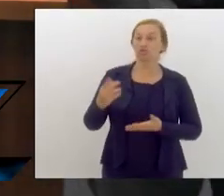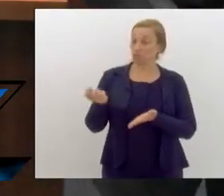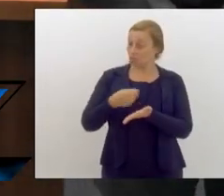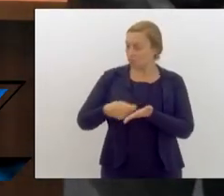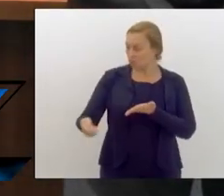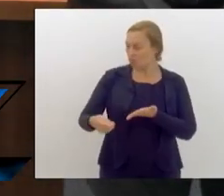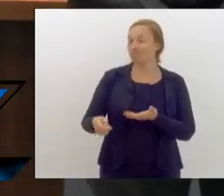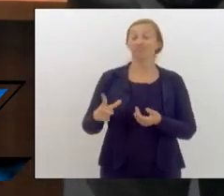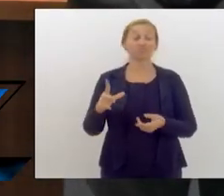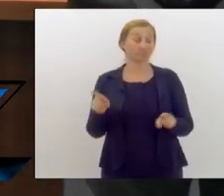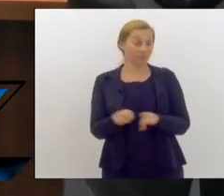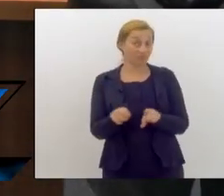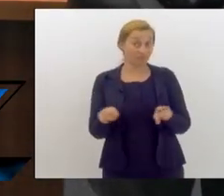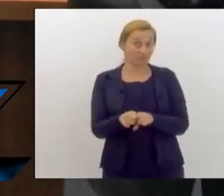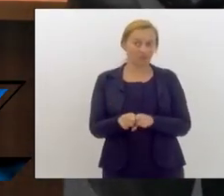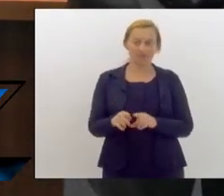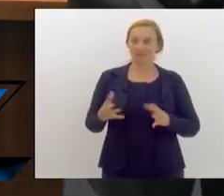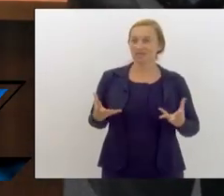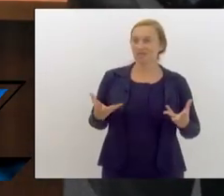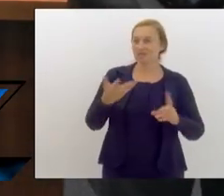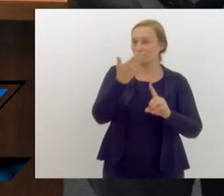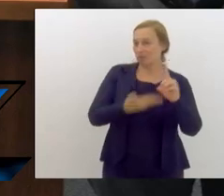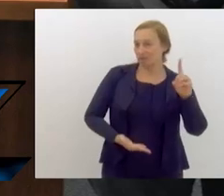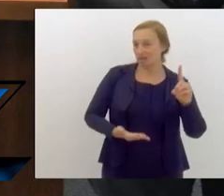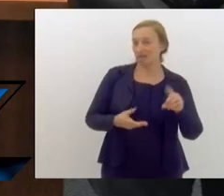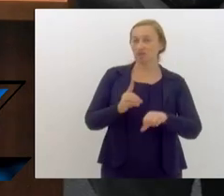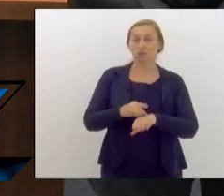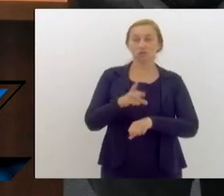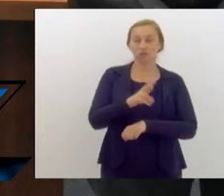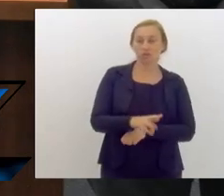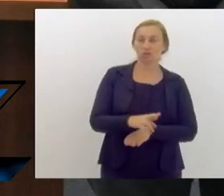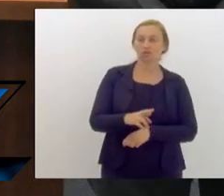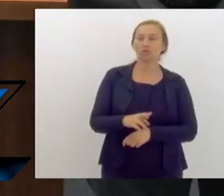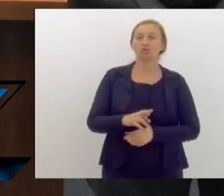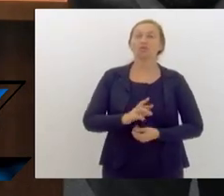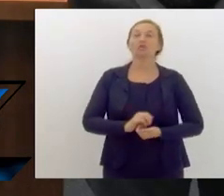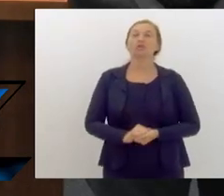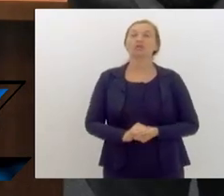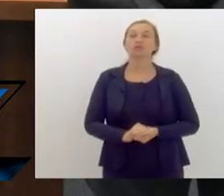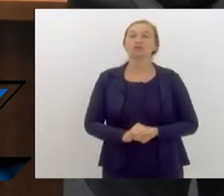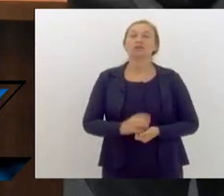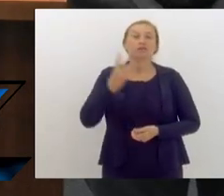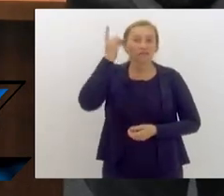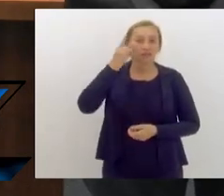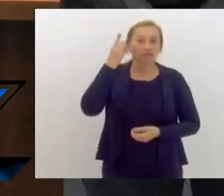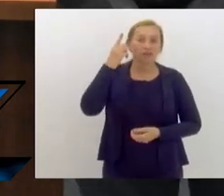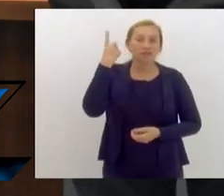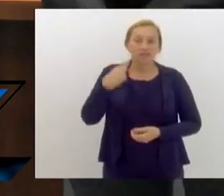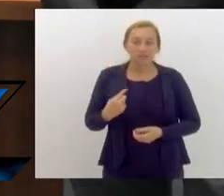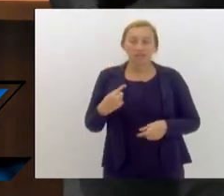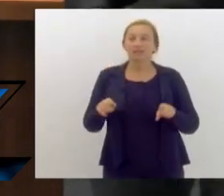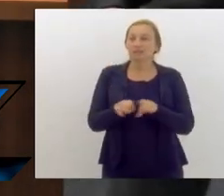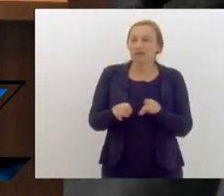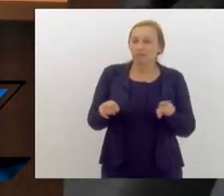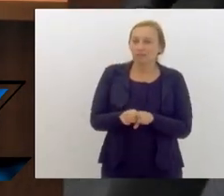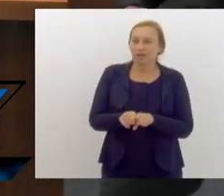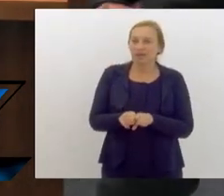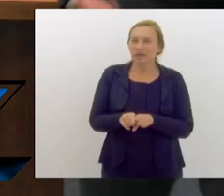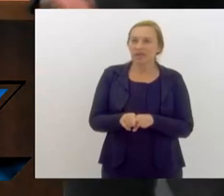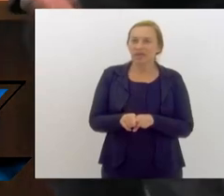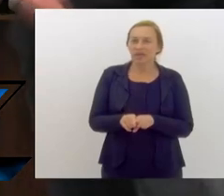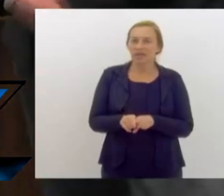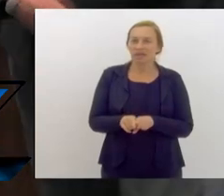co-autoria a essa bela homenagem ao Dr Rodrigo Azambuja deputada Dani Monteiro também se colocou à disposição